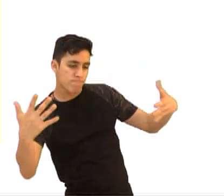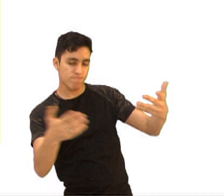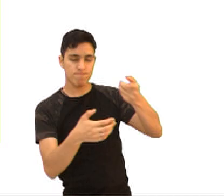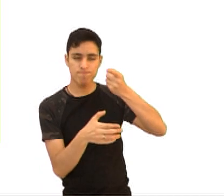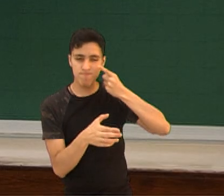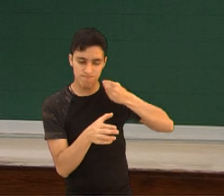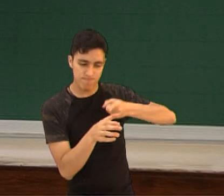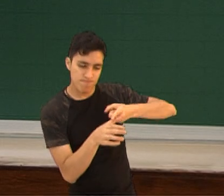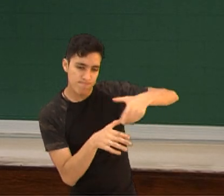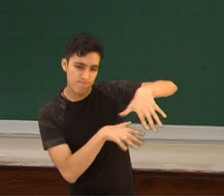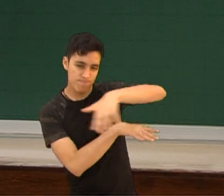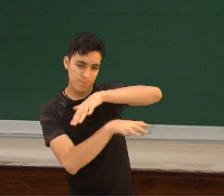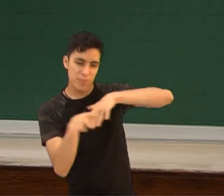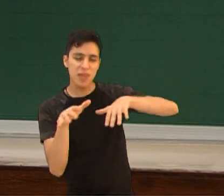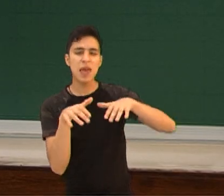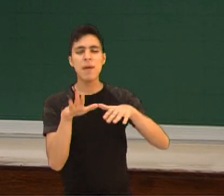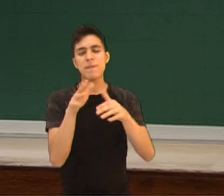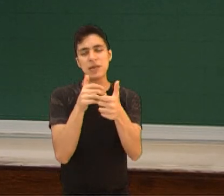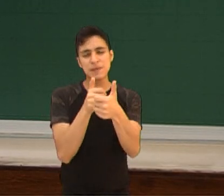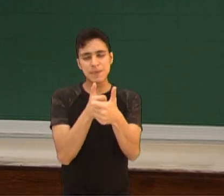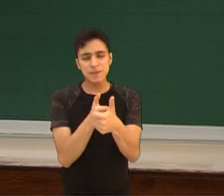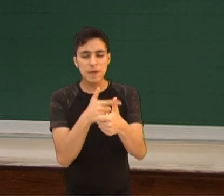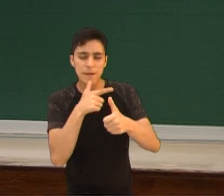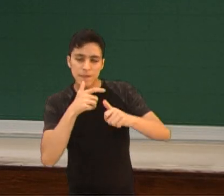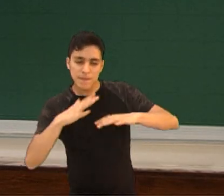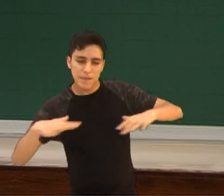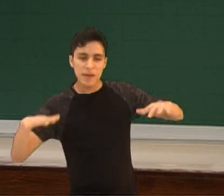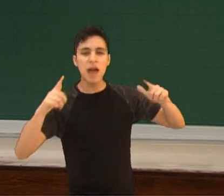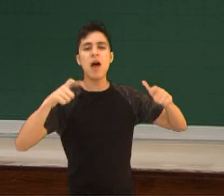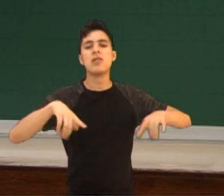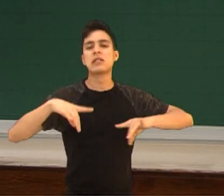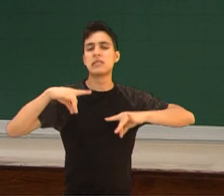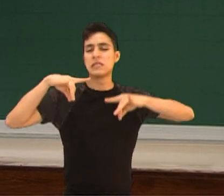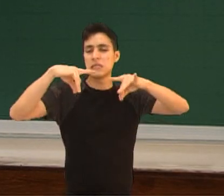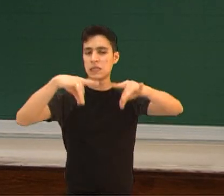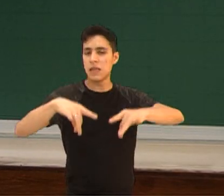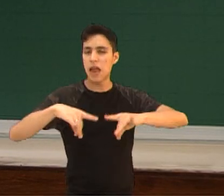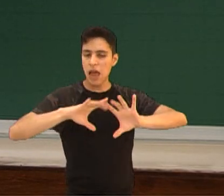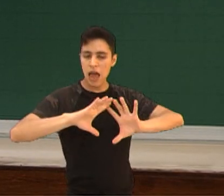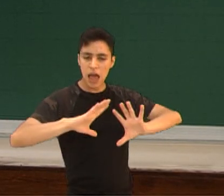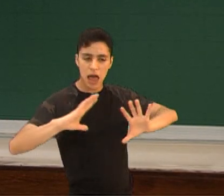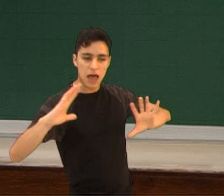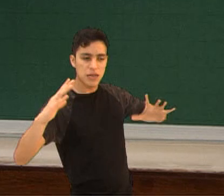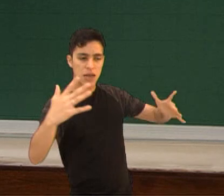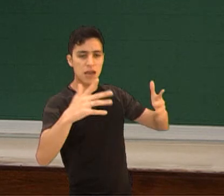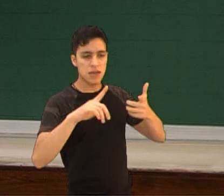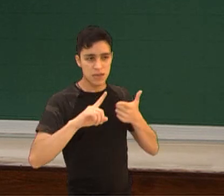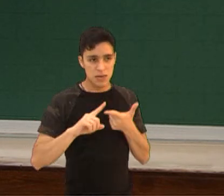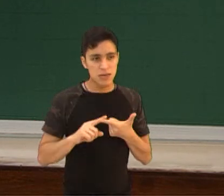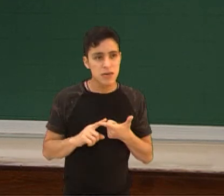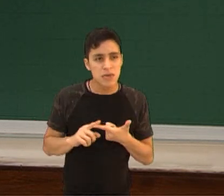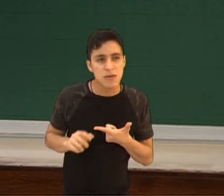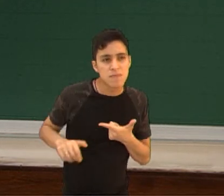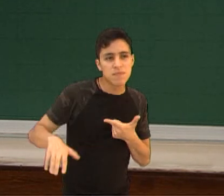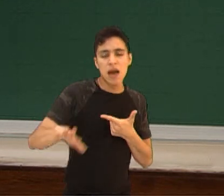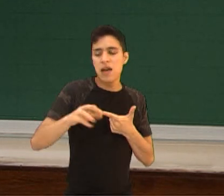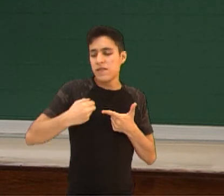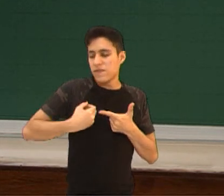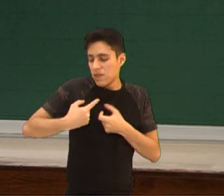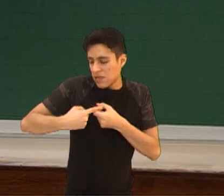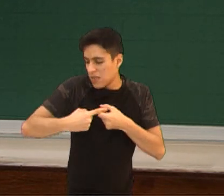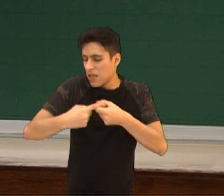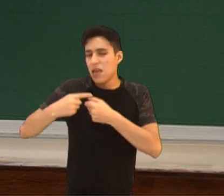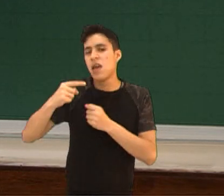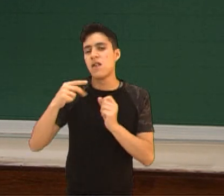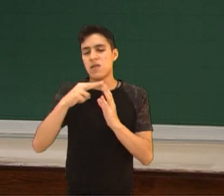urbanizadas estão no litoral, nas áreas litorâneas da Austrália, e eu tenho uma urbanização mais presente na